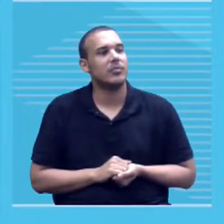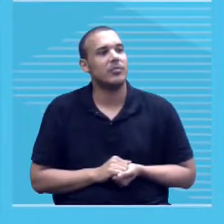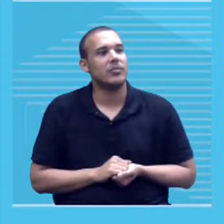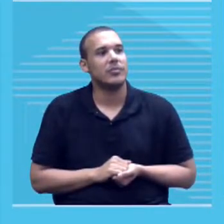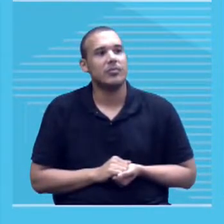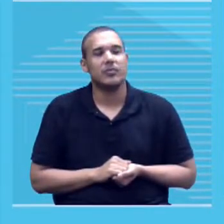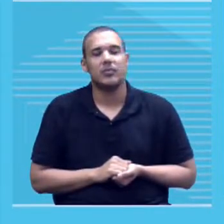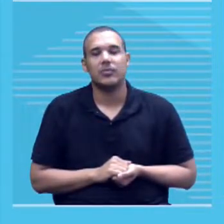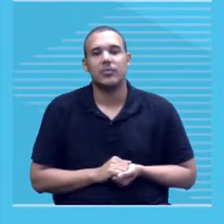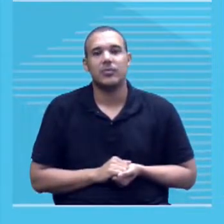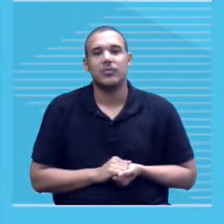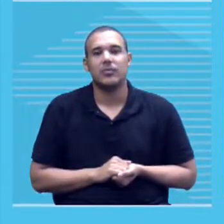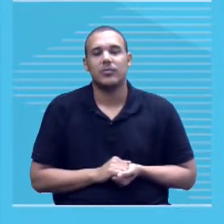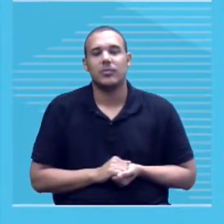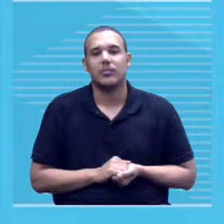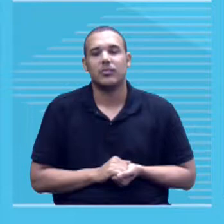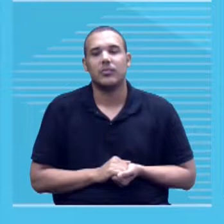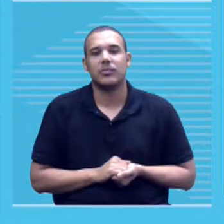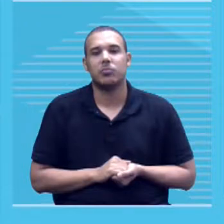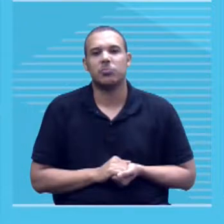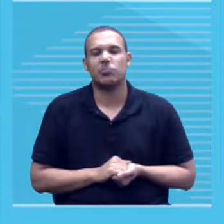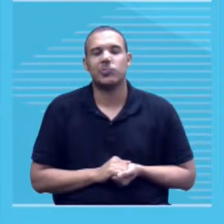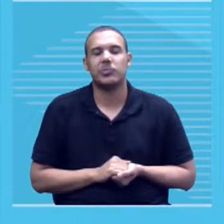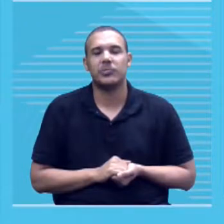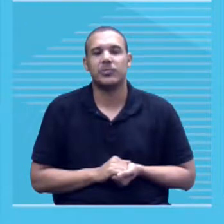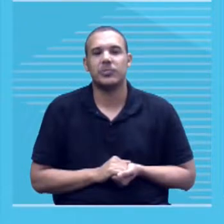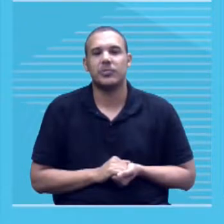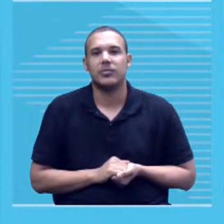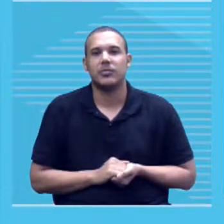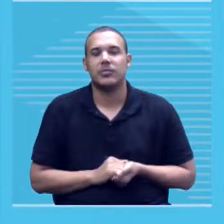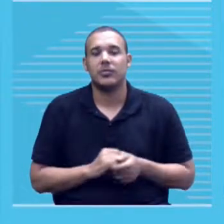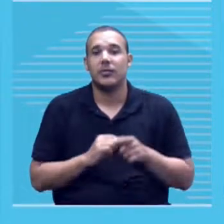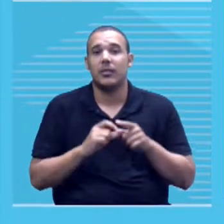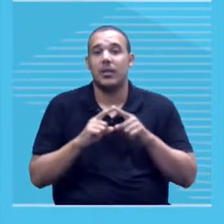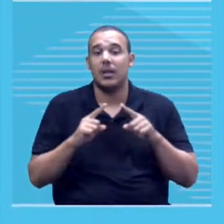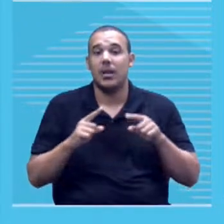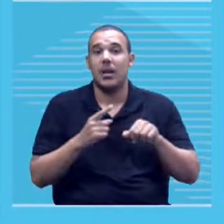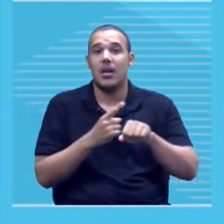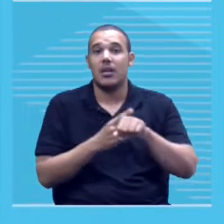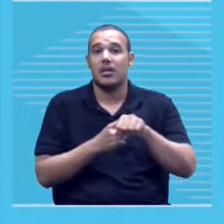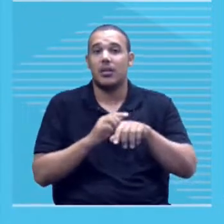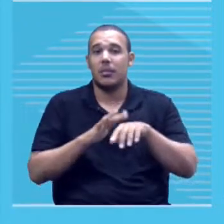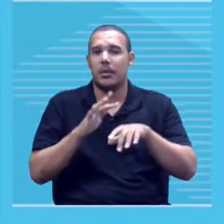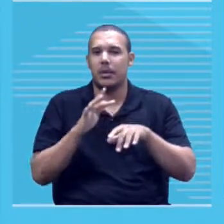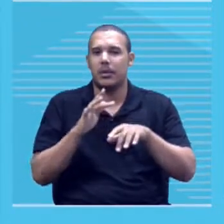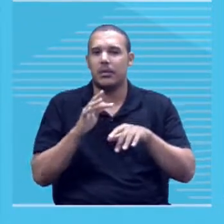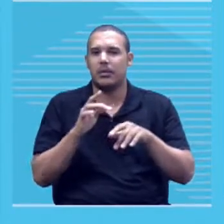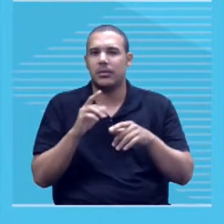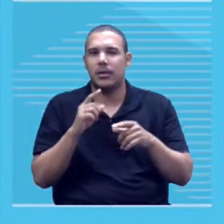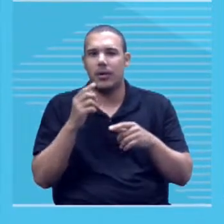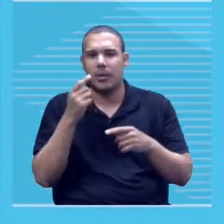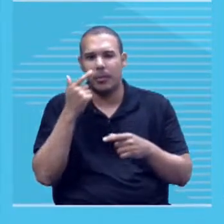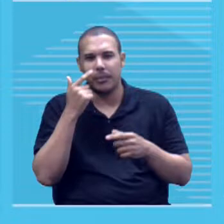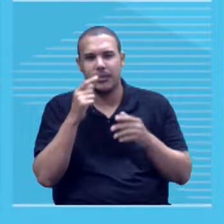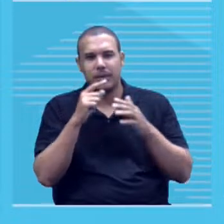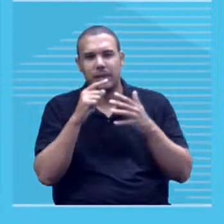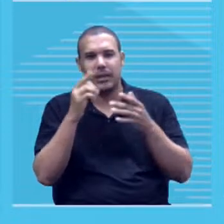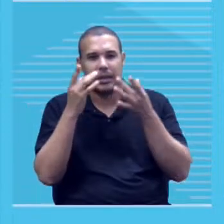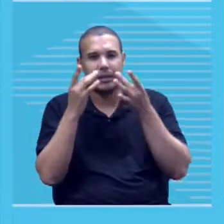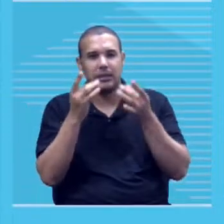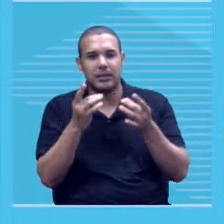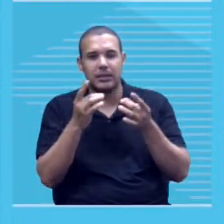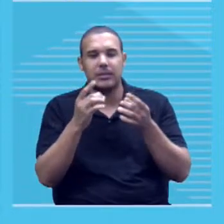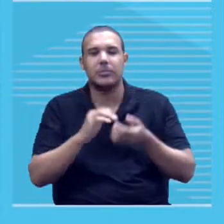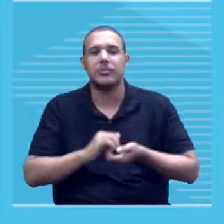Que ele vai estar ligado dentro daquele meu sistema. Porém, o meu tempo tem mais um detalhe. Que detalhe é esse que meu tempo